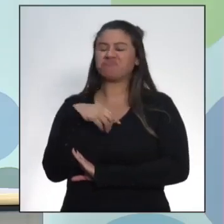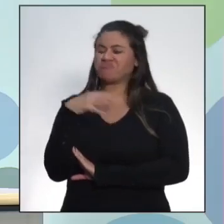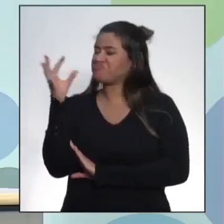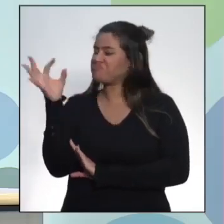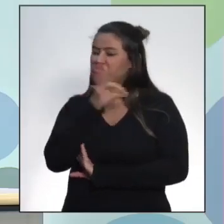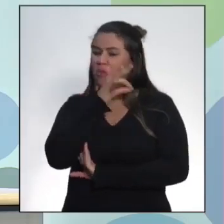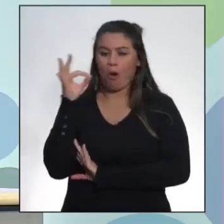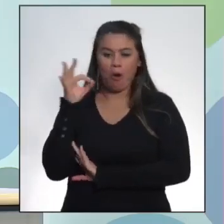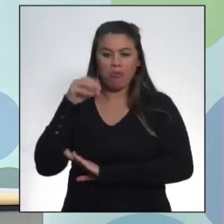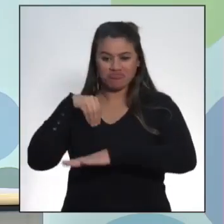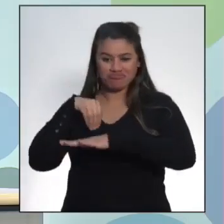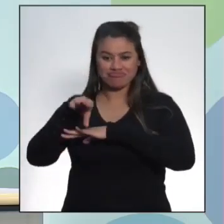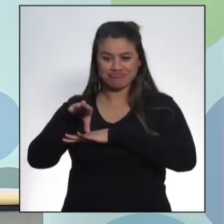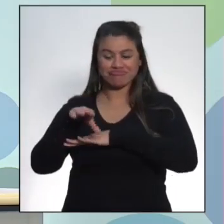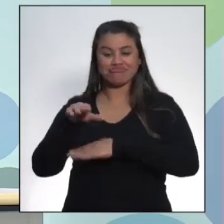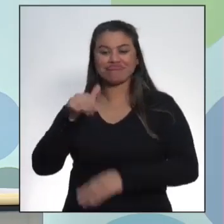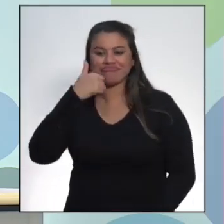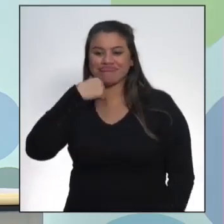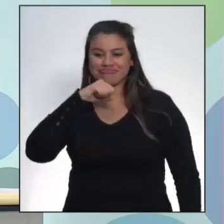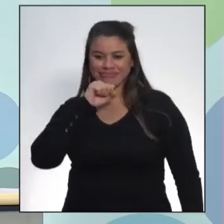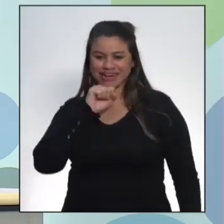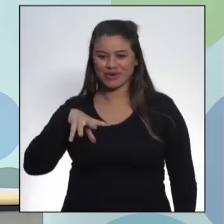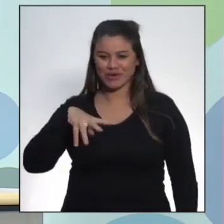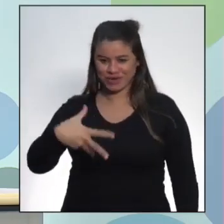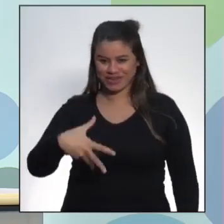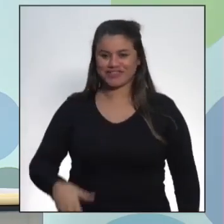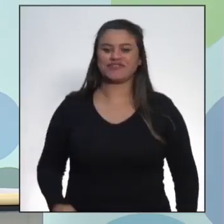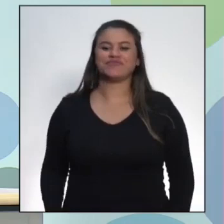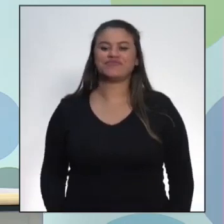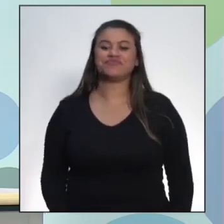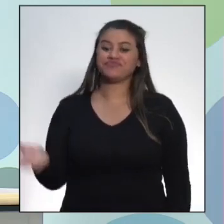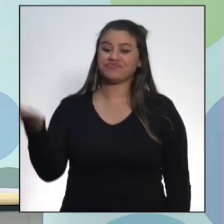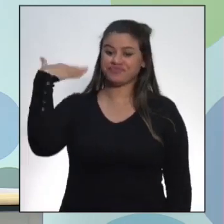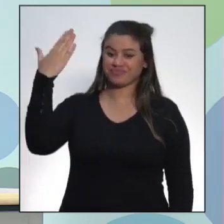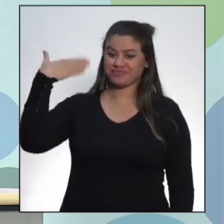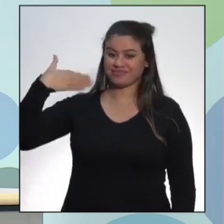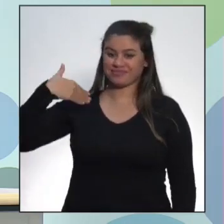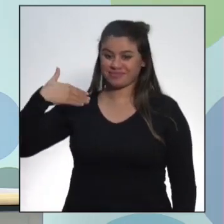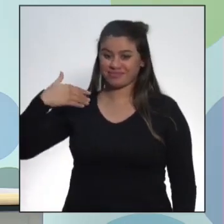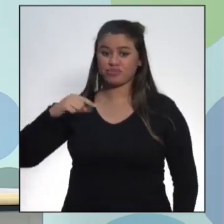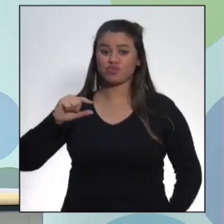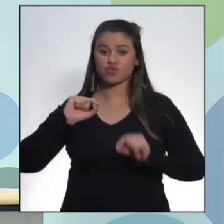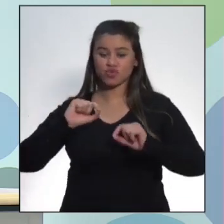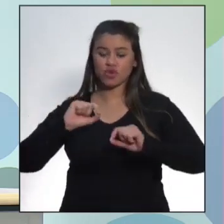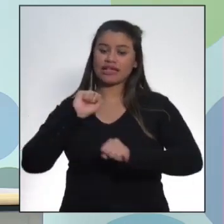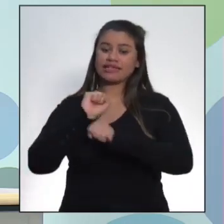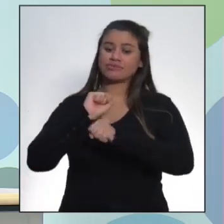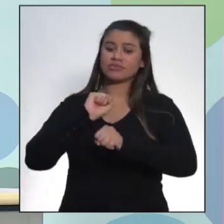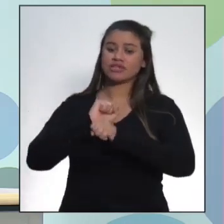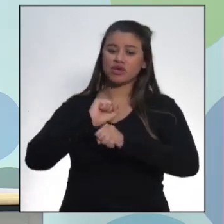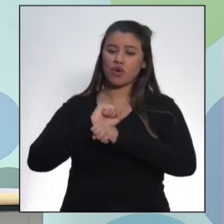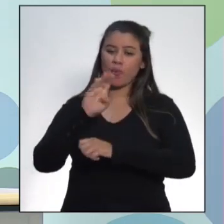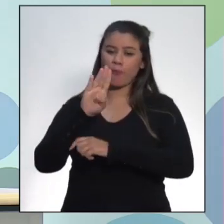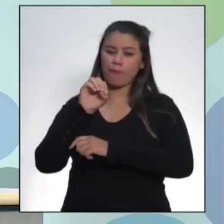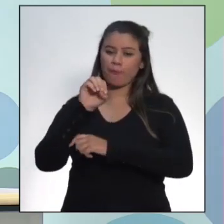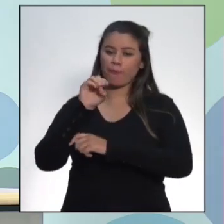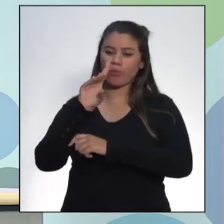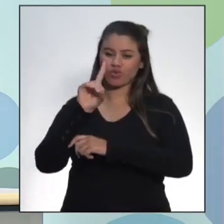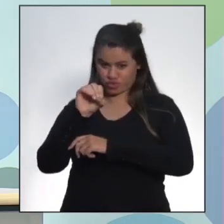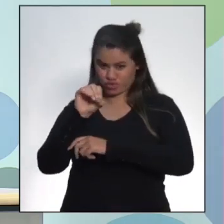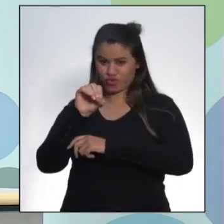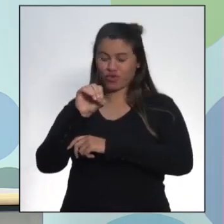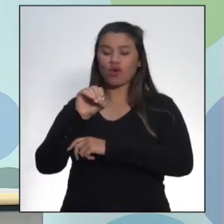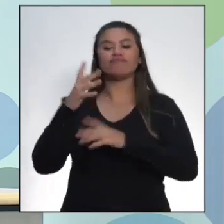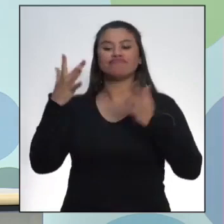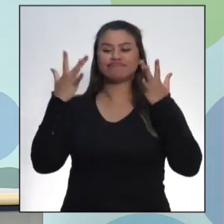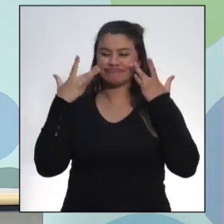Então, fica a dica, Mãe Coragem. Eu assisti há algum tempo atrás uma peça chamada Esperando Godot, um clássico contemporâneo. Recomendo que vocês leiam,